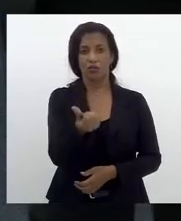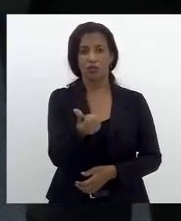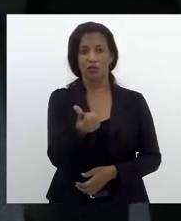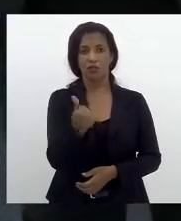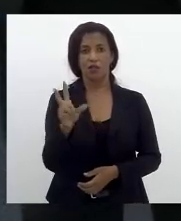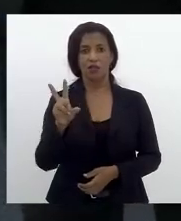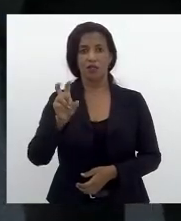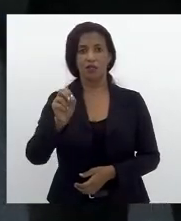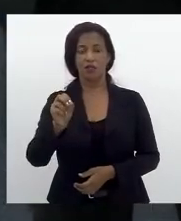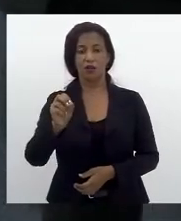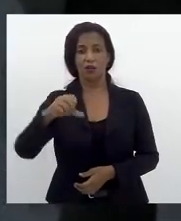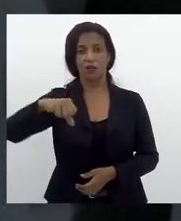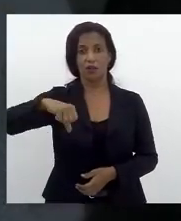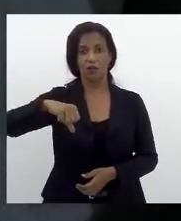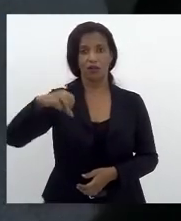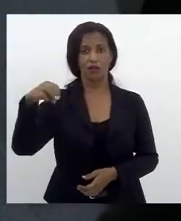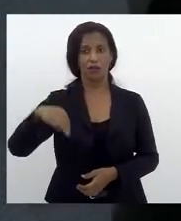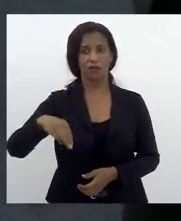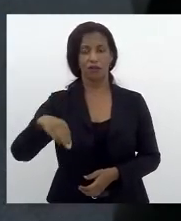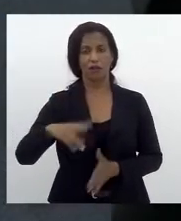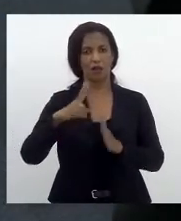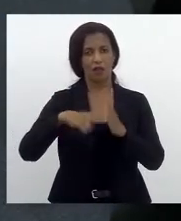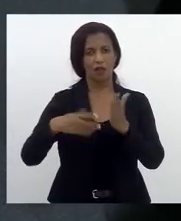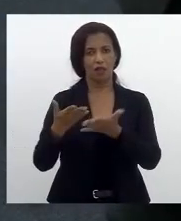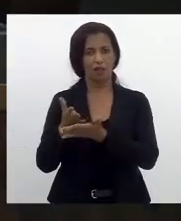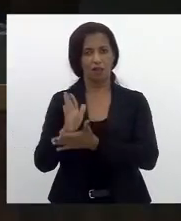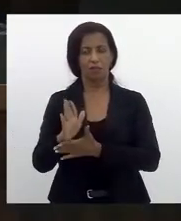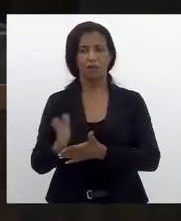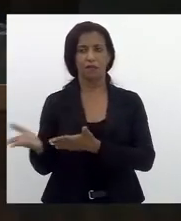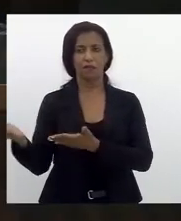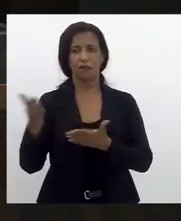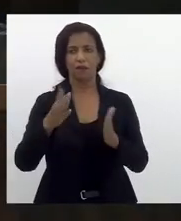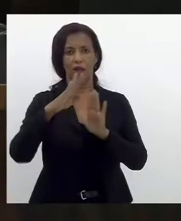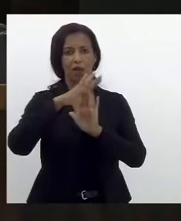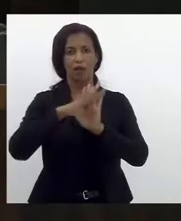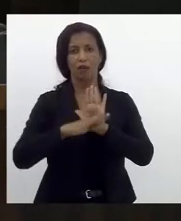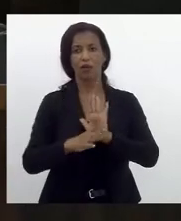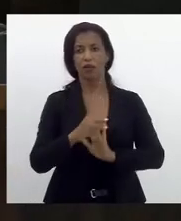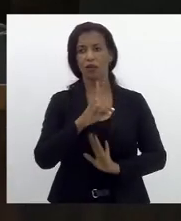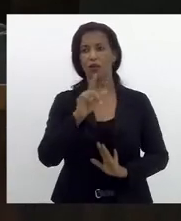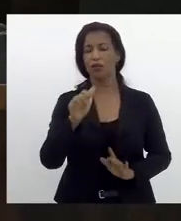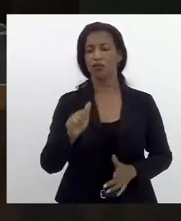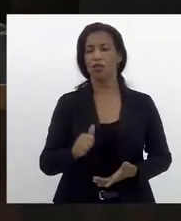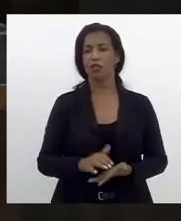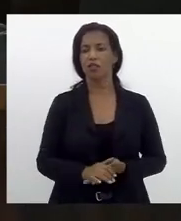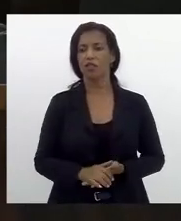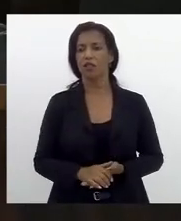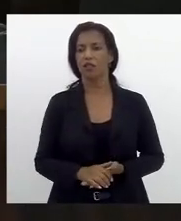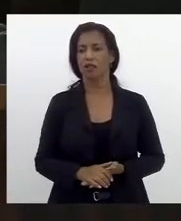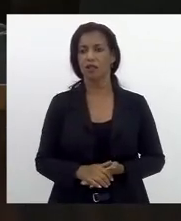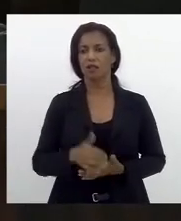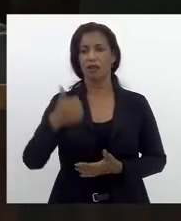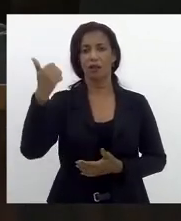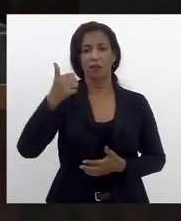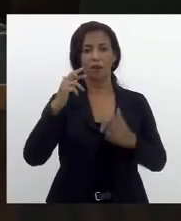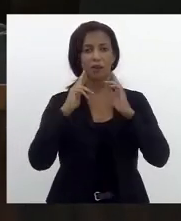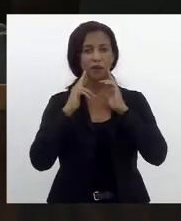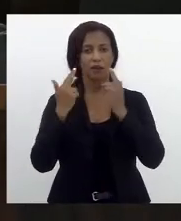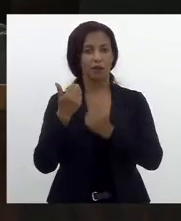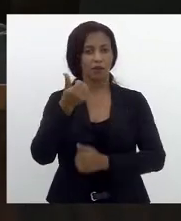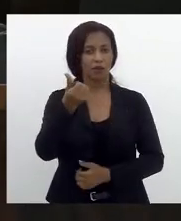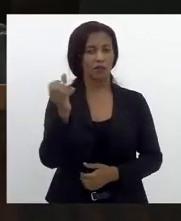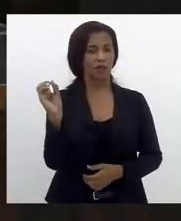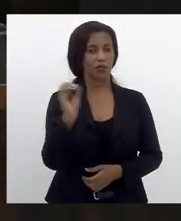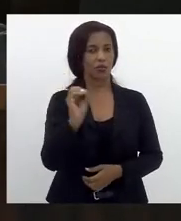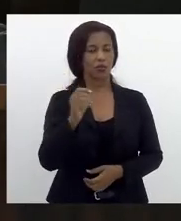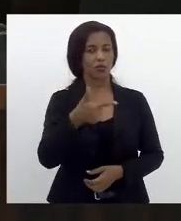16 horas e 59 minutos. Lida e aprovada a ata, passa-se a ordem do dia. Primeira sessão extraordinária do dia 6